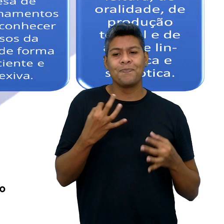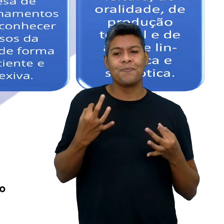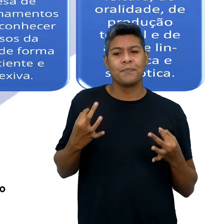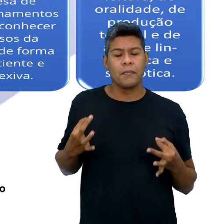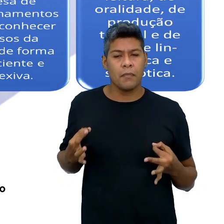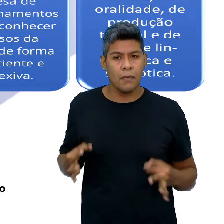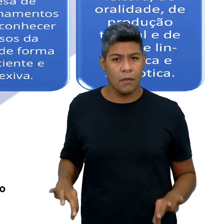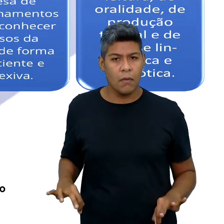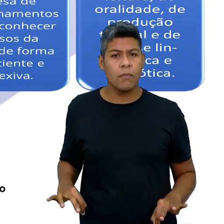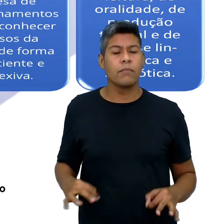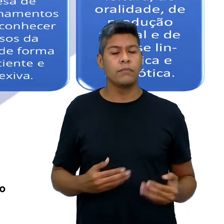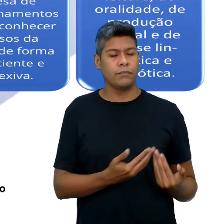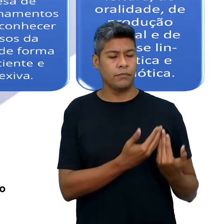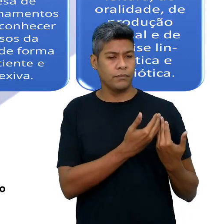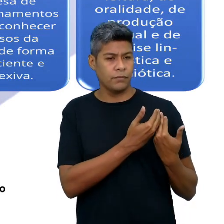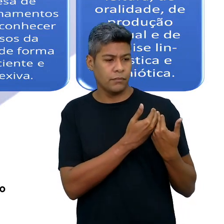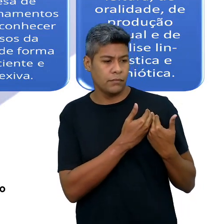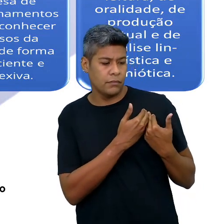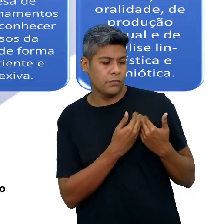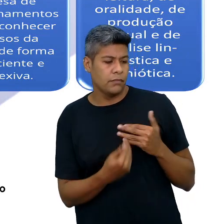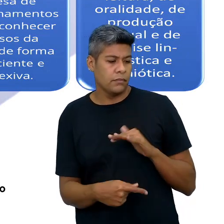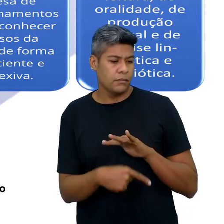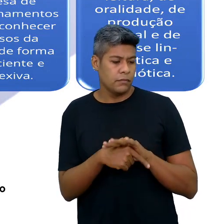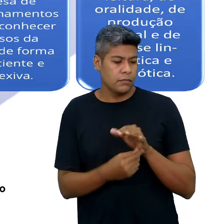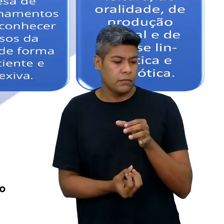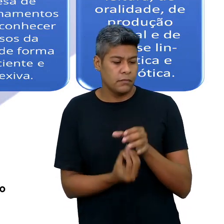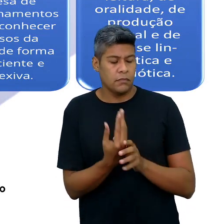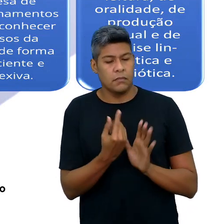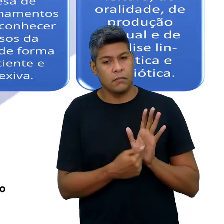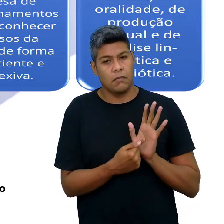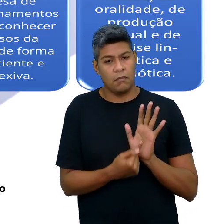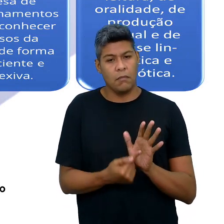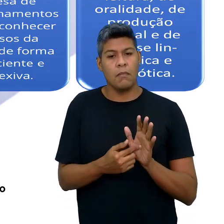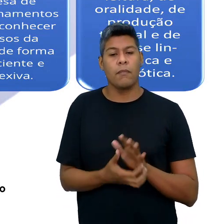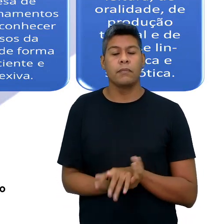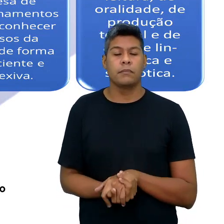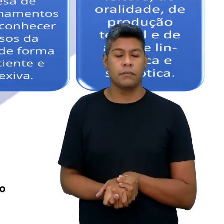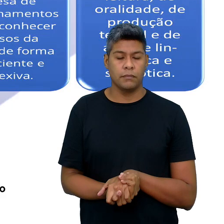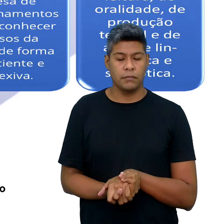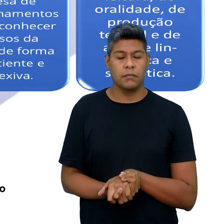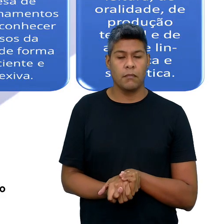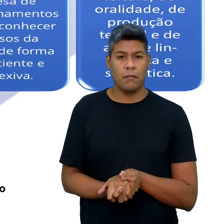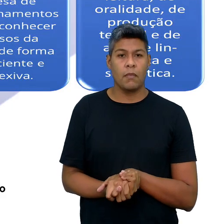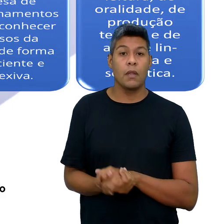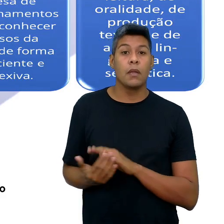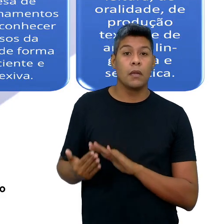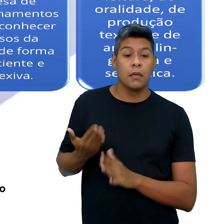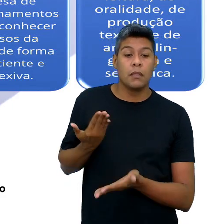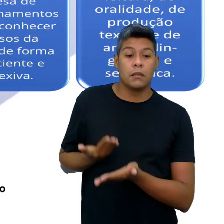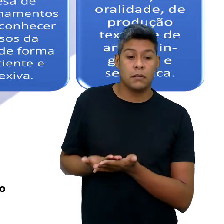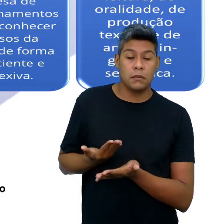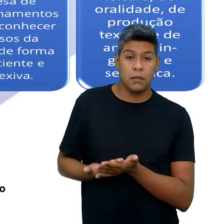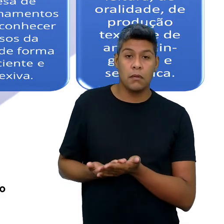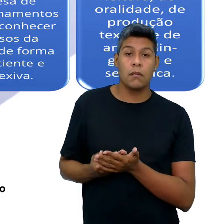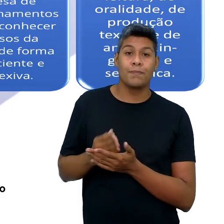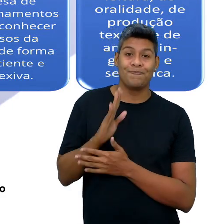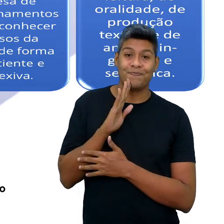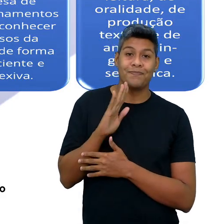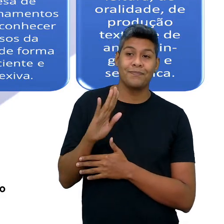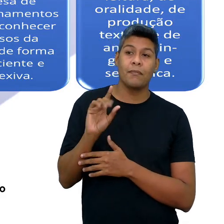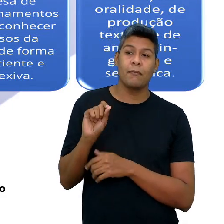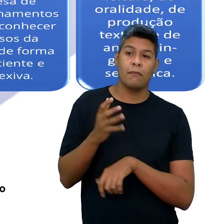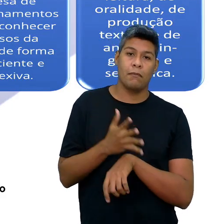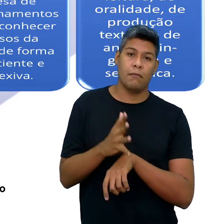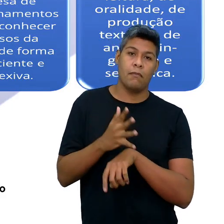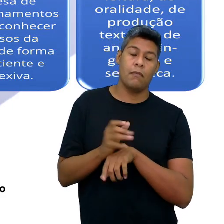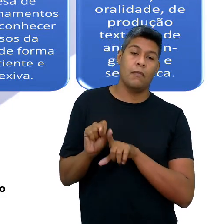com os domínios dos recursos, né, oferecidos por ela, é necessário que a escola ela priorize práticas